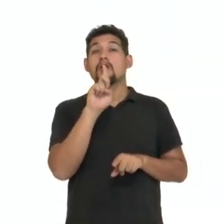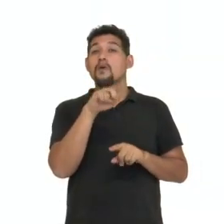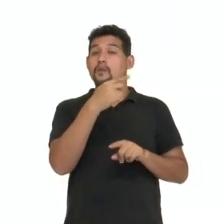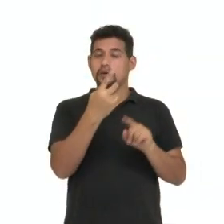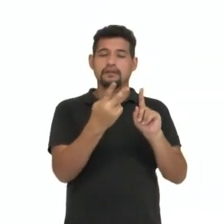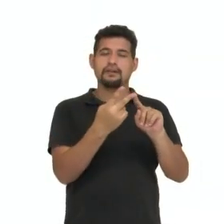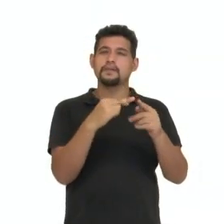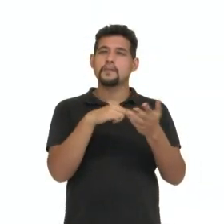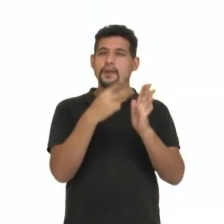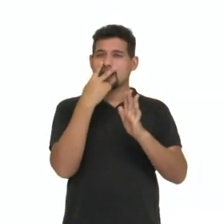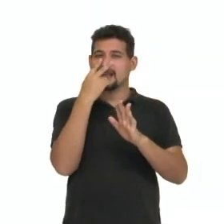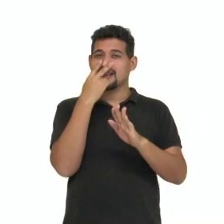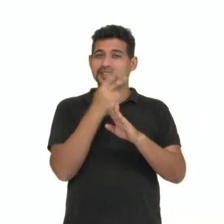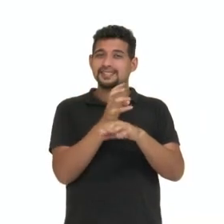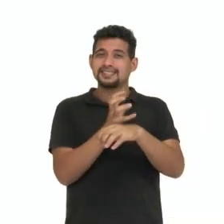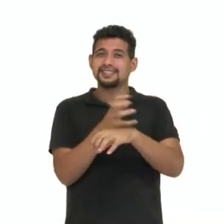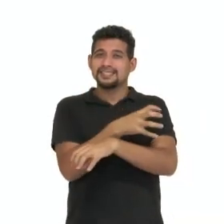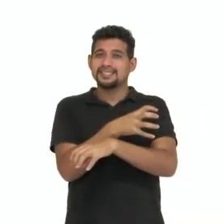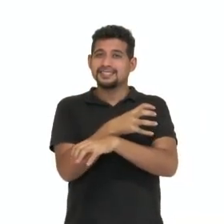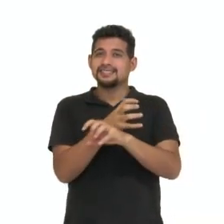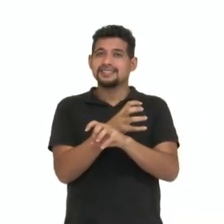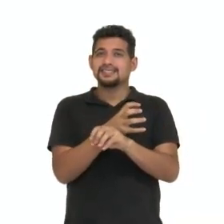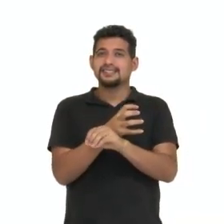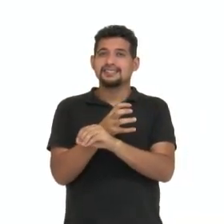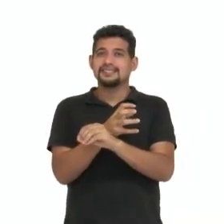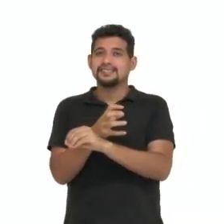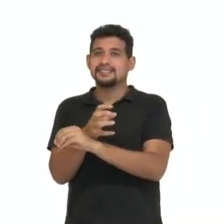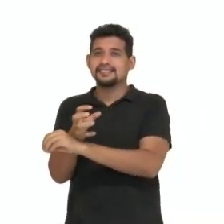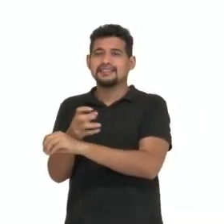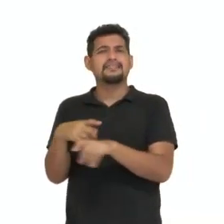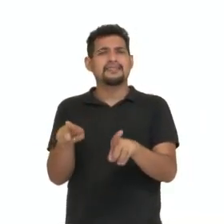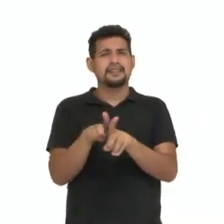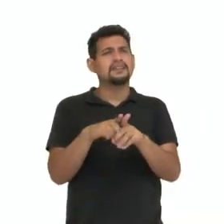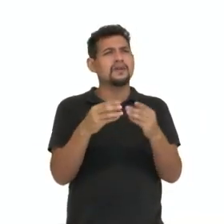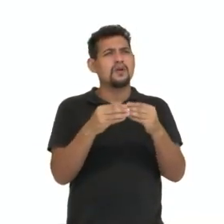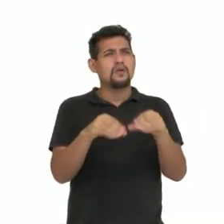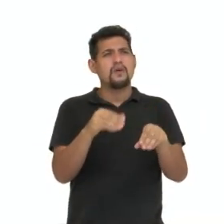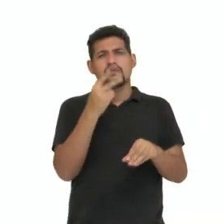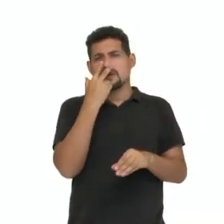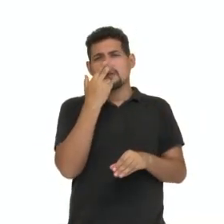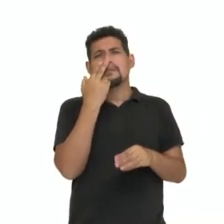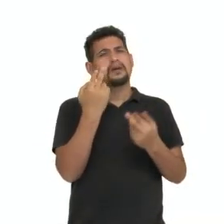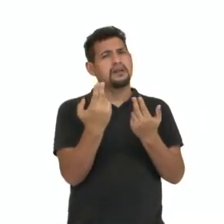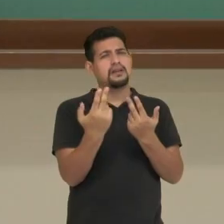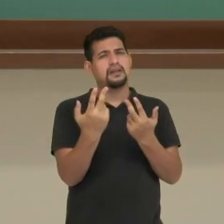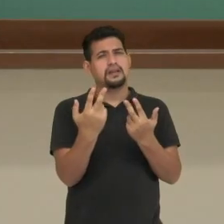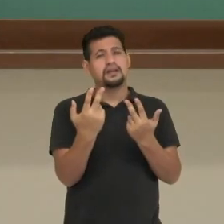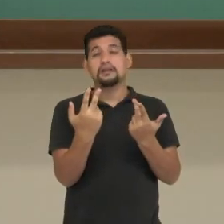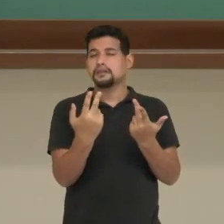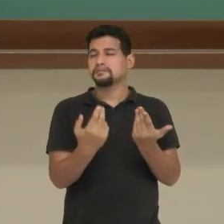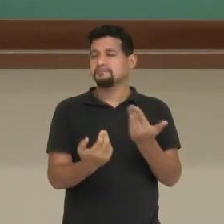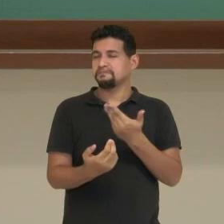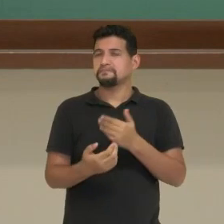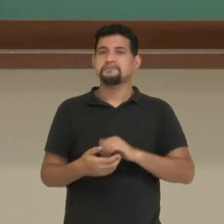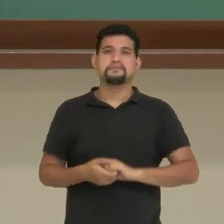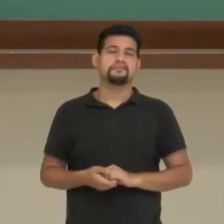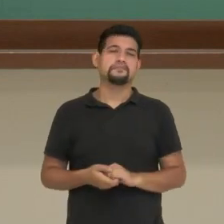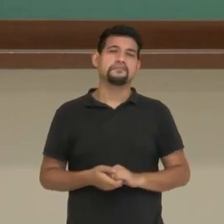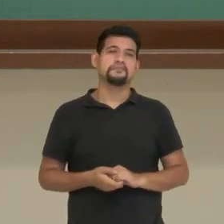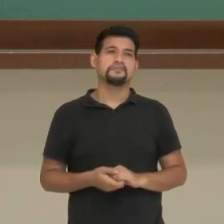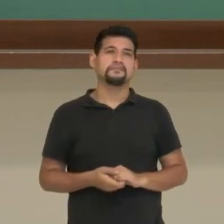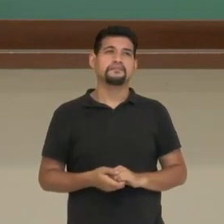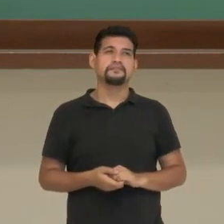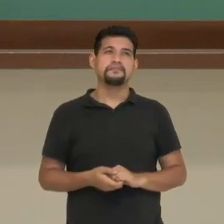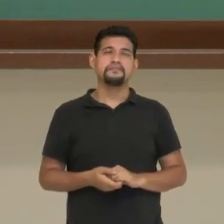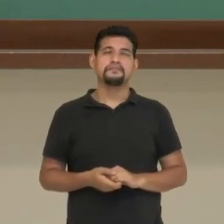porco-espinho, né? E ela vai botar os ovos também, então ela tem características parecidas com a do ornitorrinco, ok?